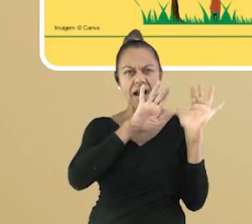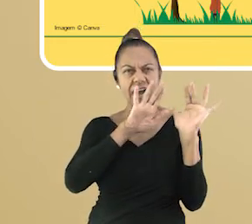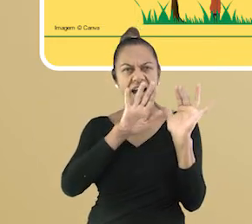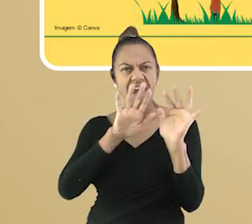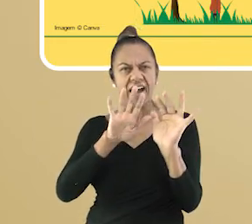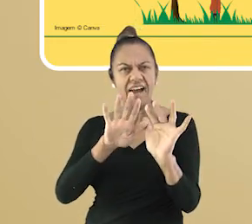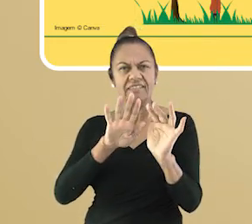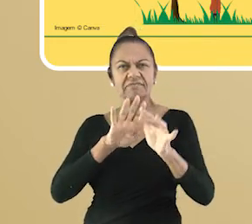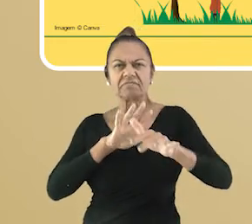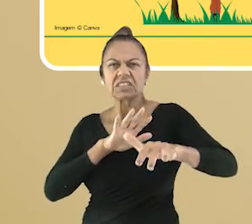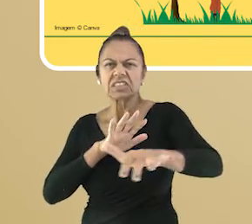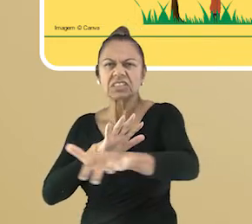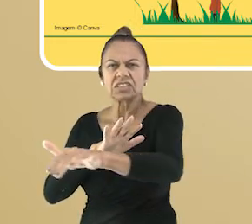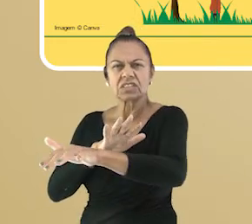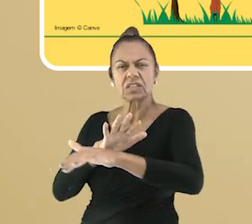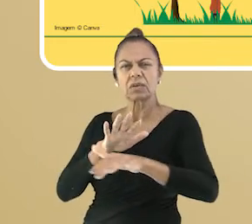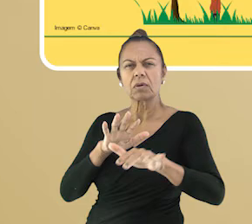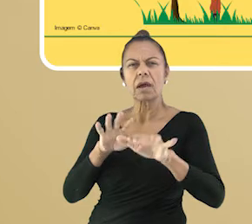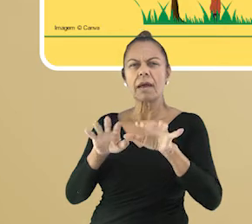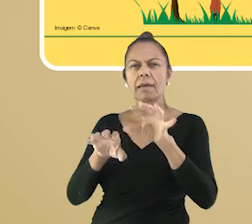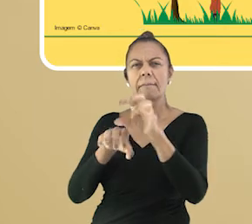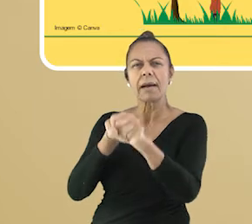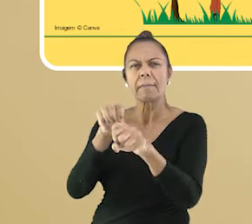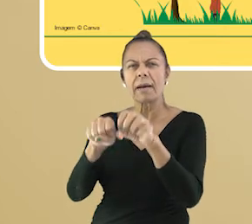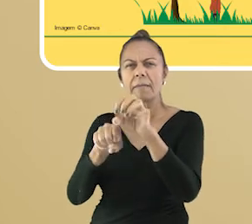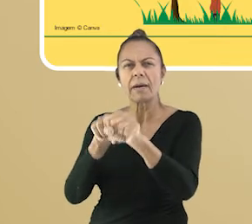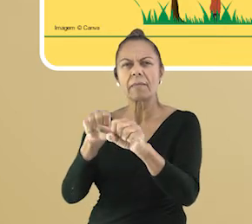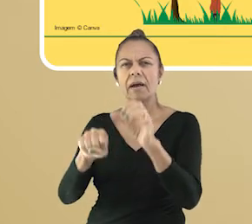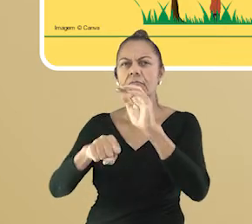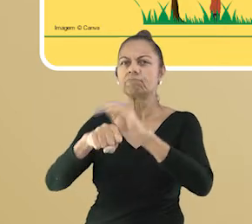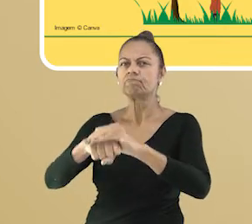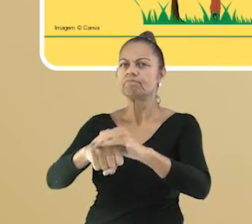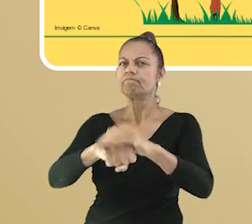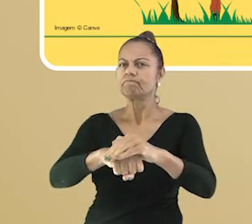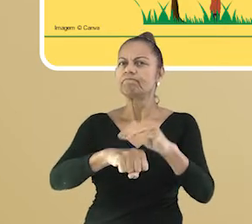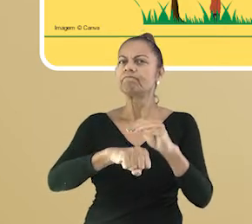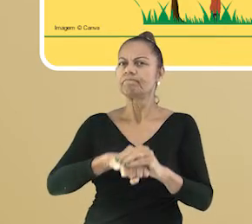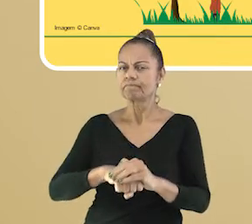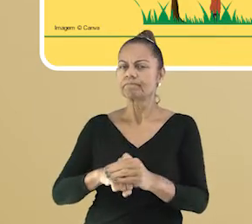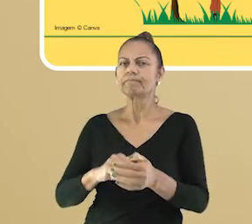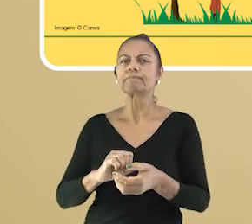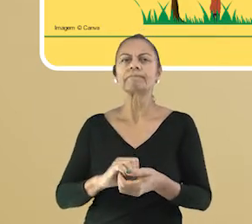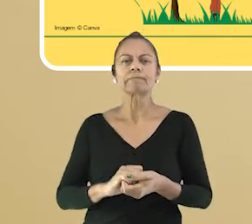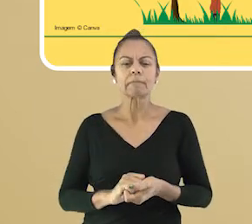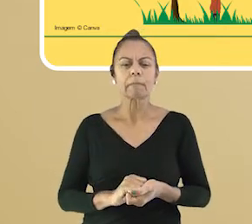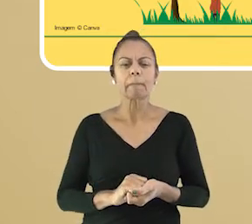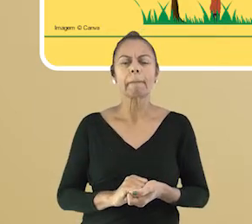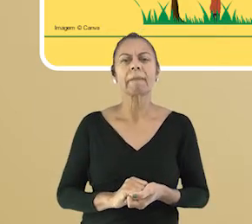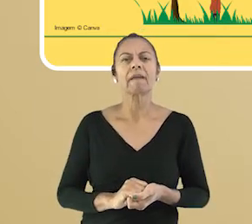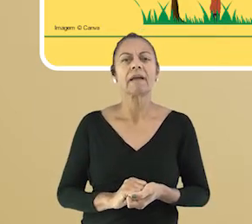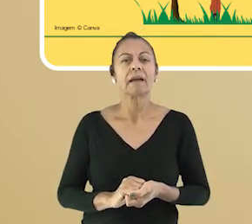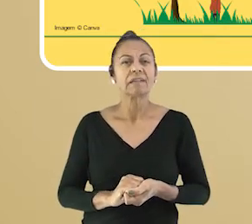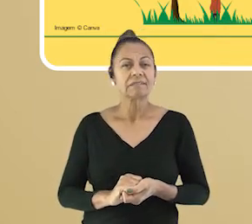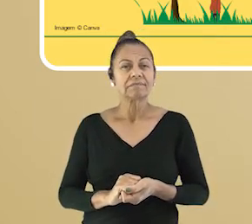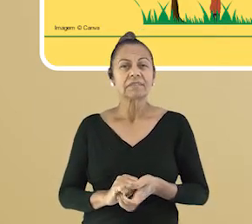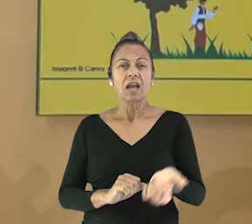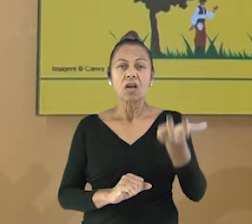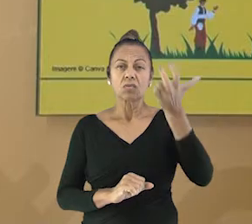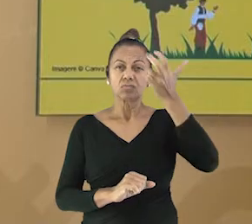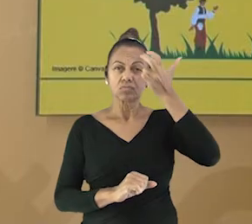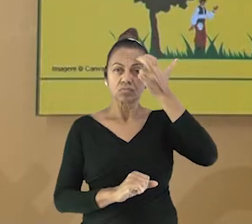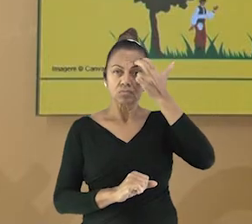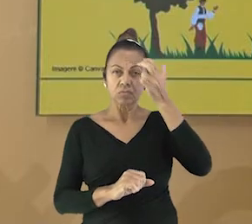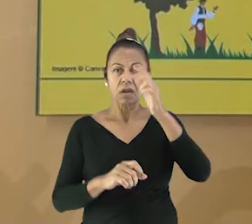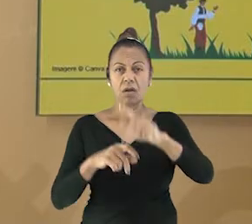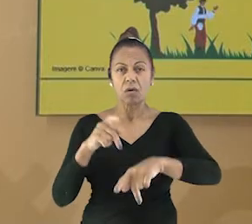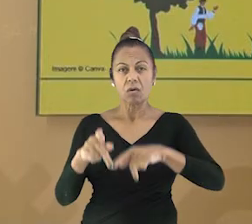pessoas. Colonização é quando um povo diferente do que mora no lugar chega e resolve ocupar aquele espaço.